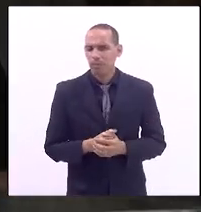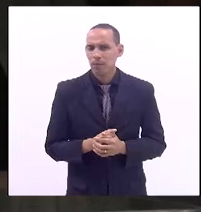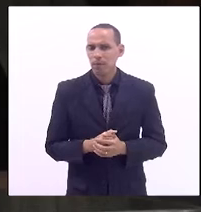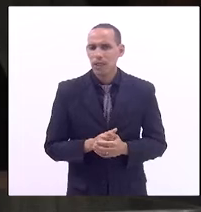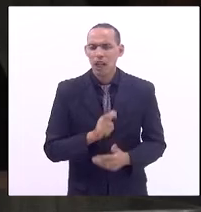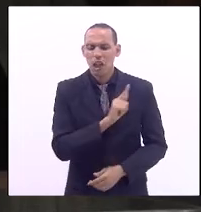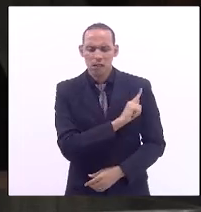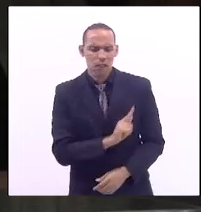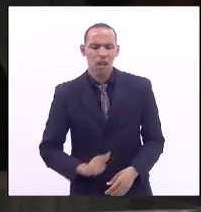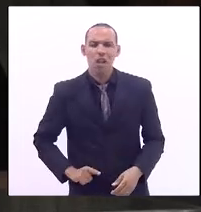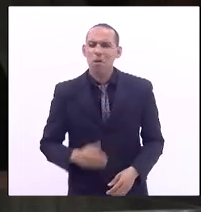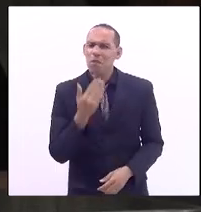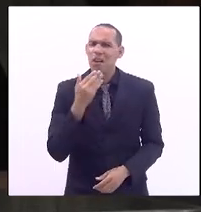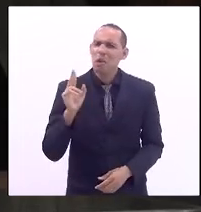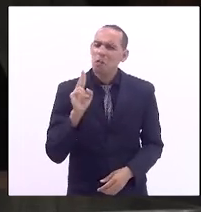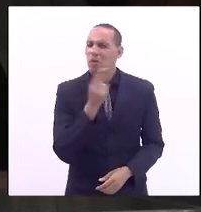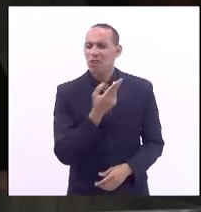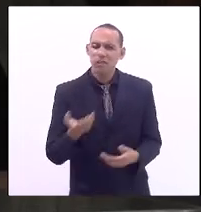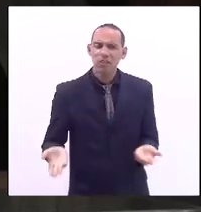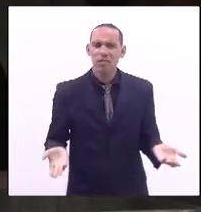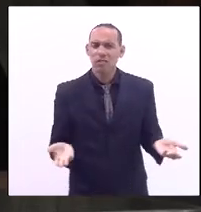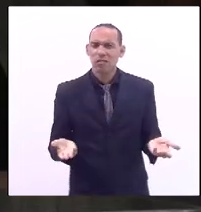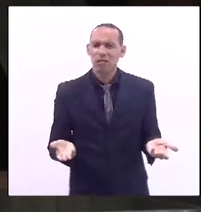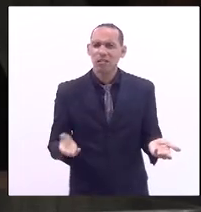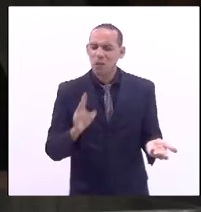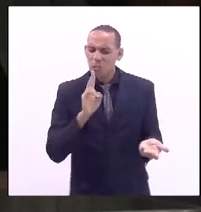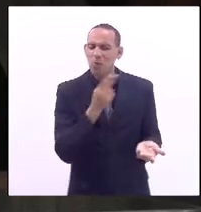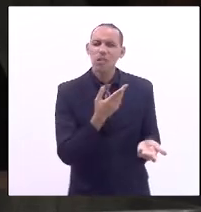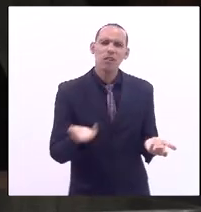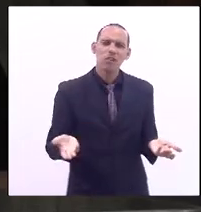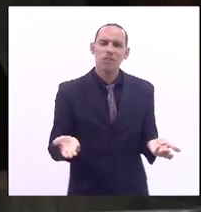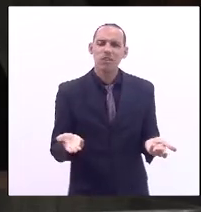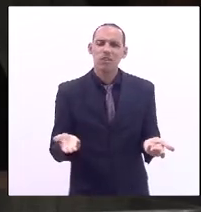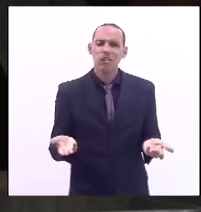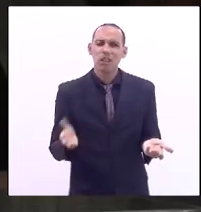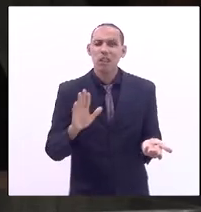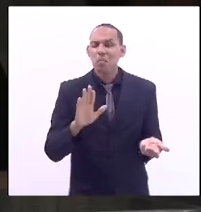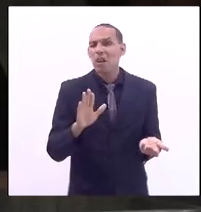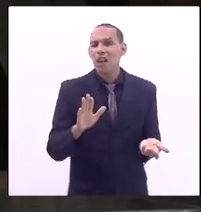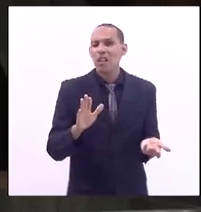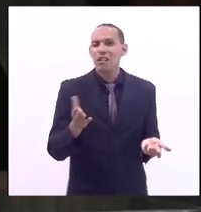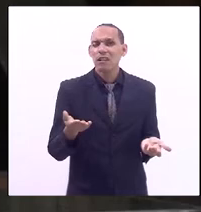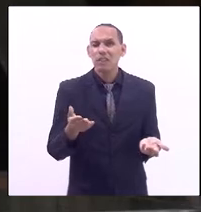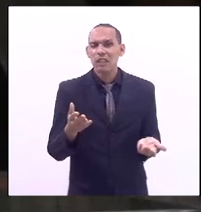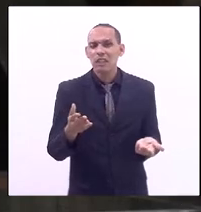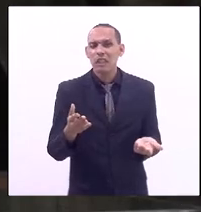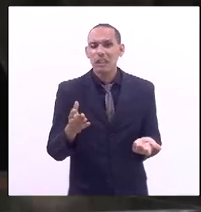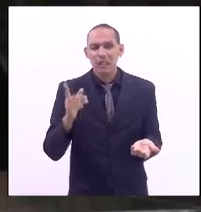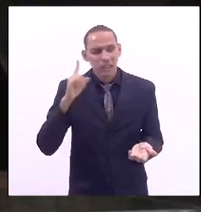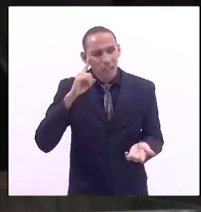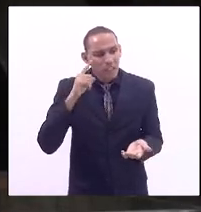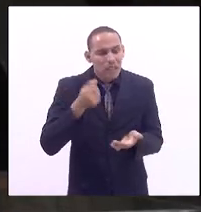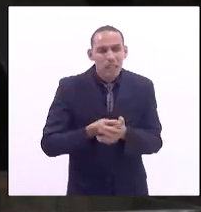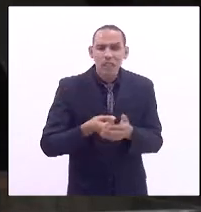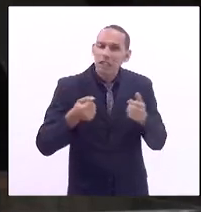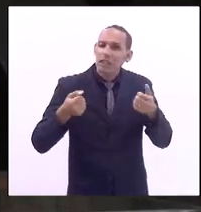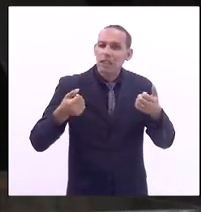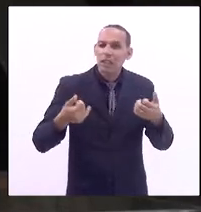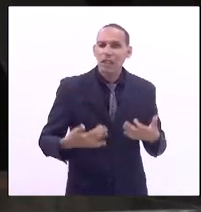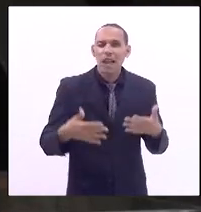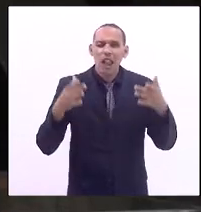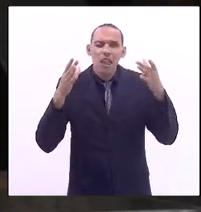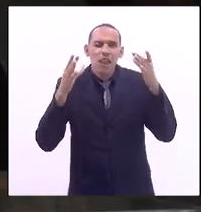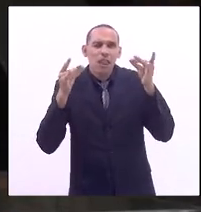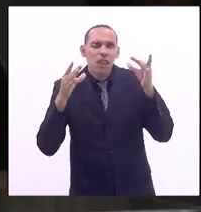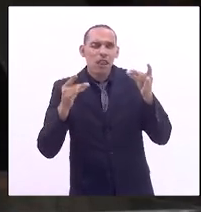o governador pede regime de urgência regime de urgência sem definir definir com clareza Quais são os critérios